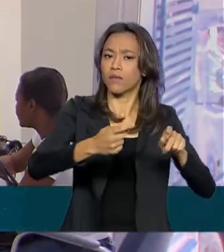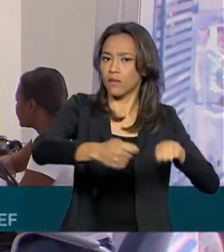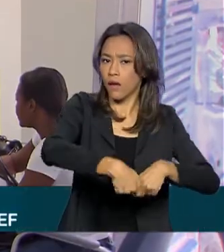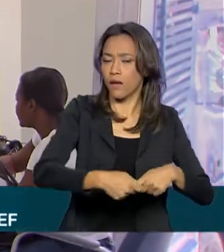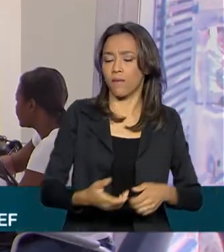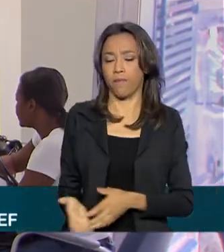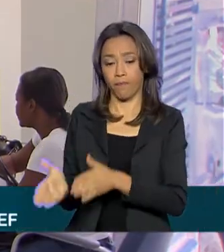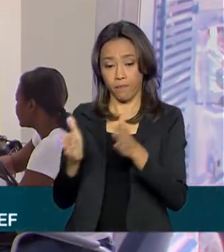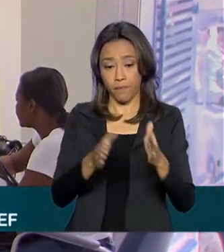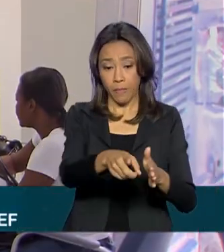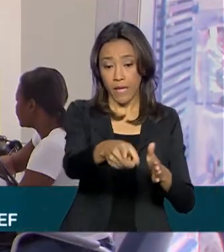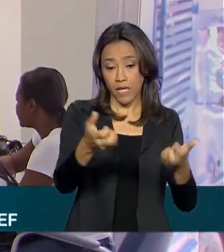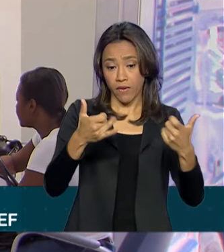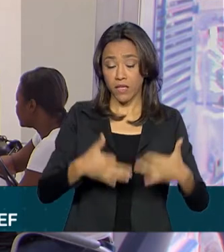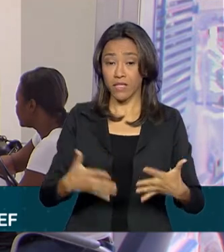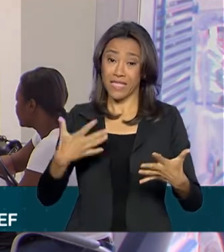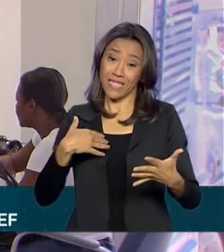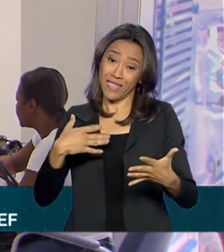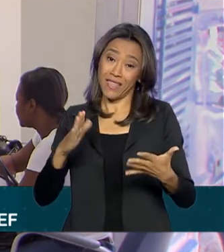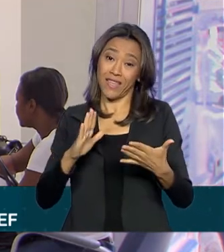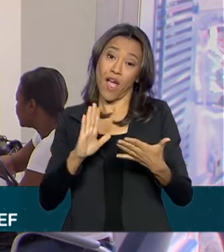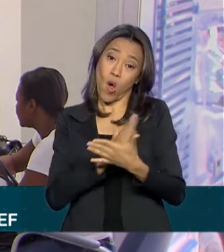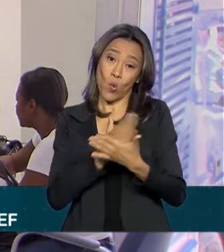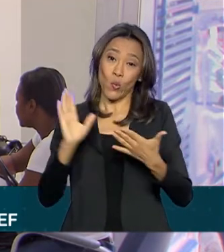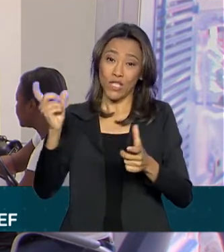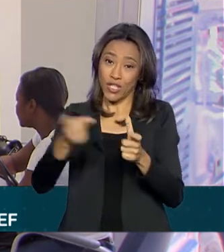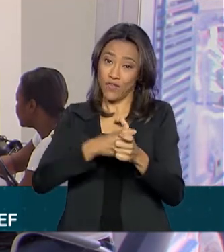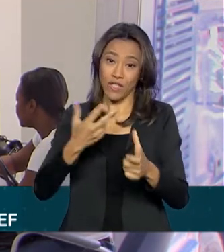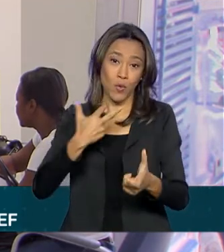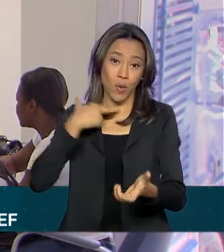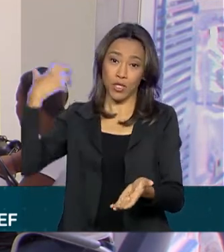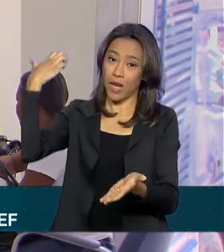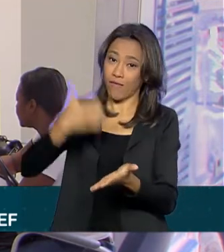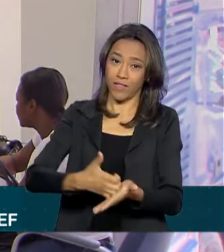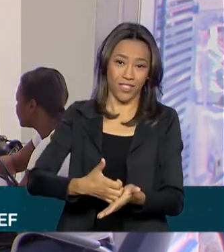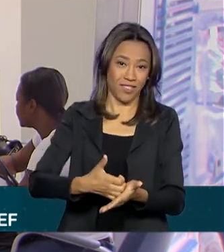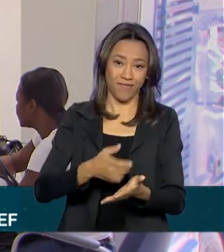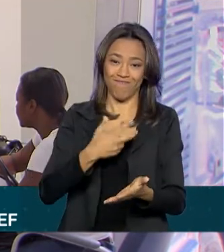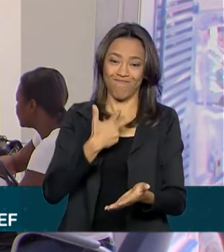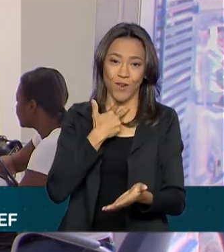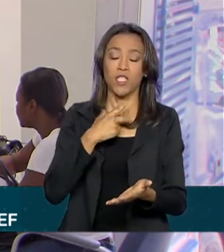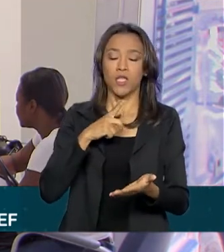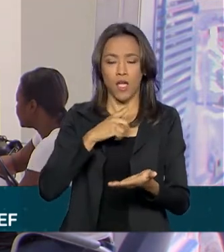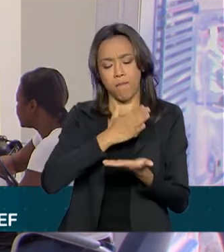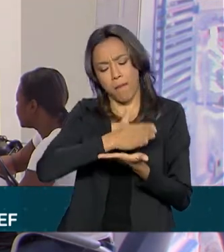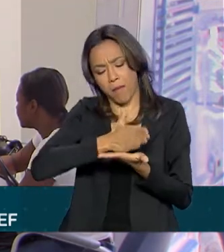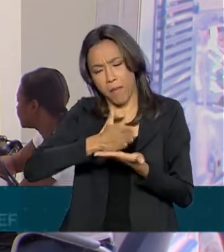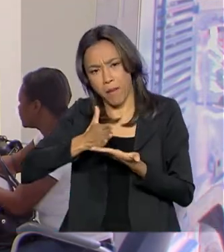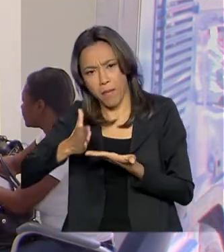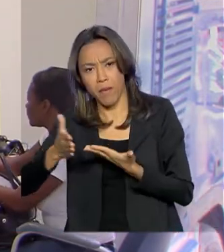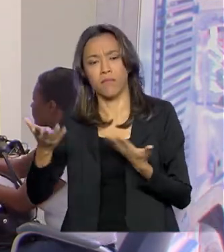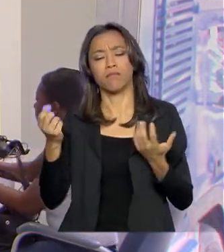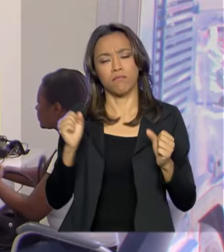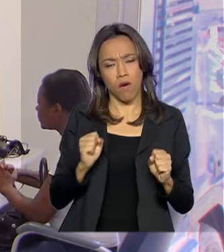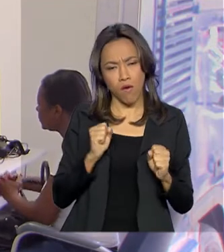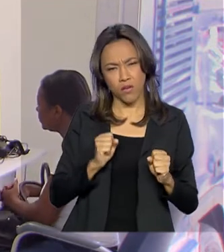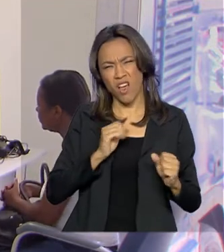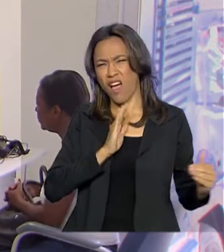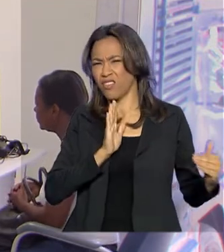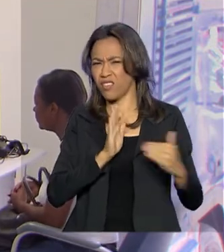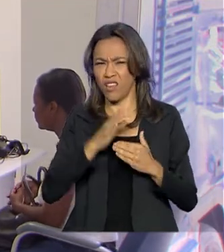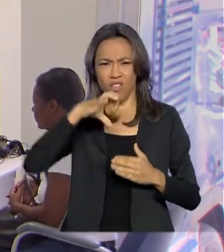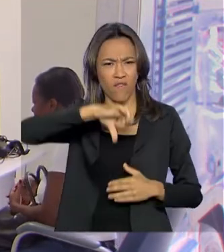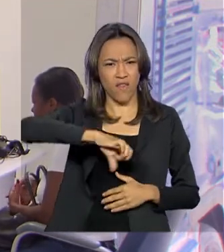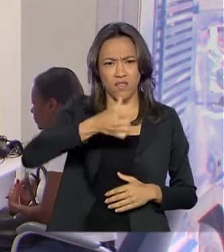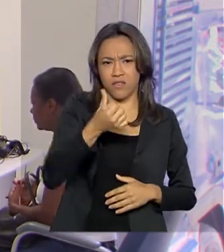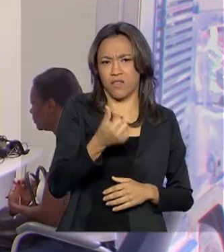para dívidas que não podem ser pagas à vista, a gente tem parcelamento, extensão de prazo. Os parcelamentos podem ir até 96